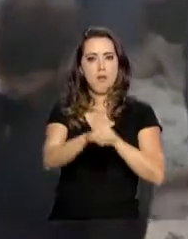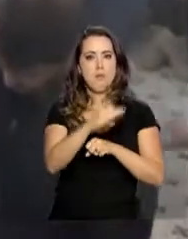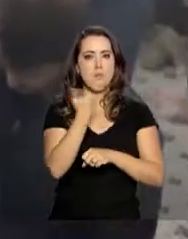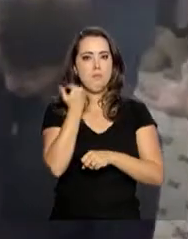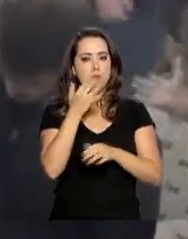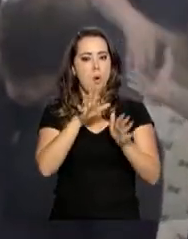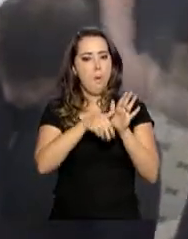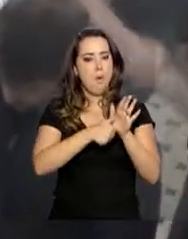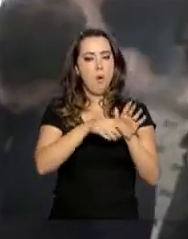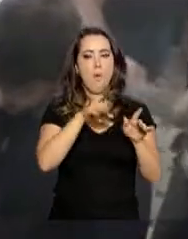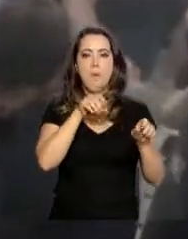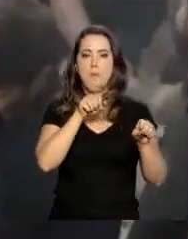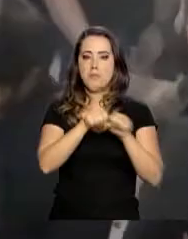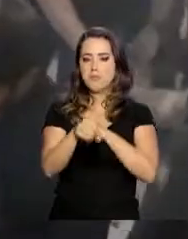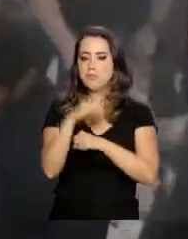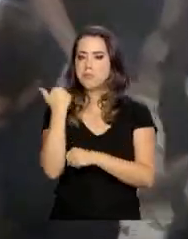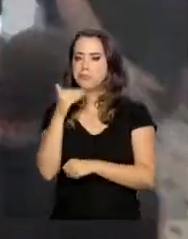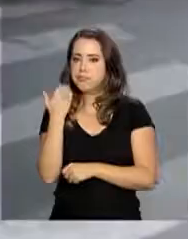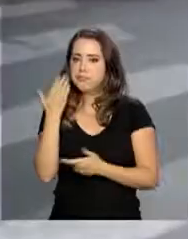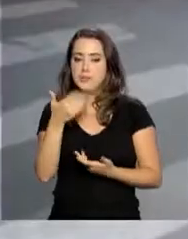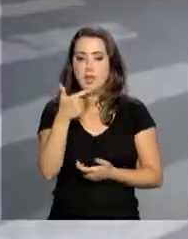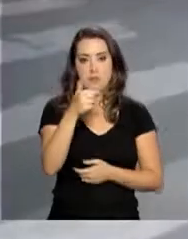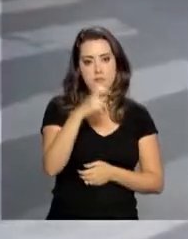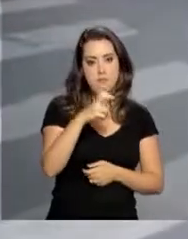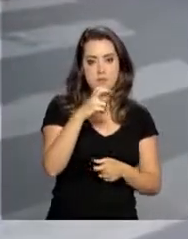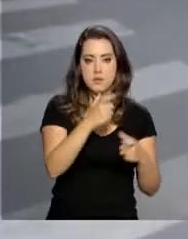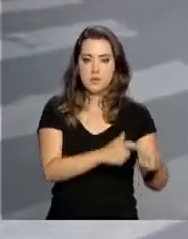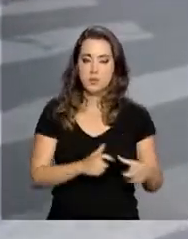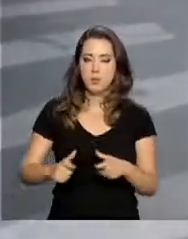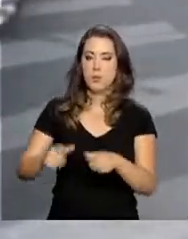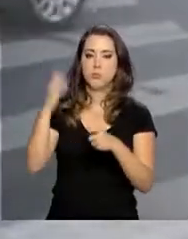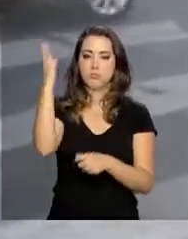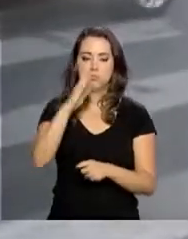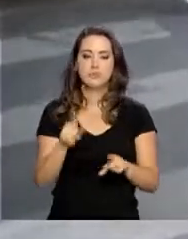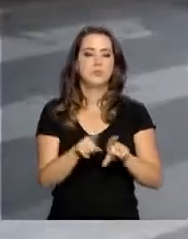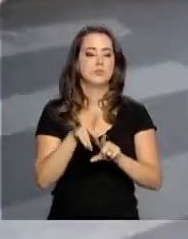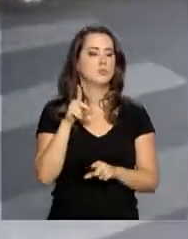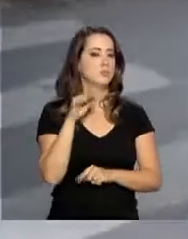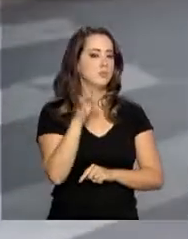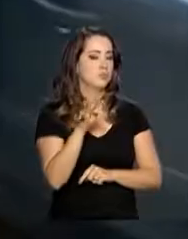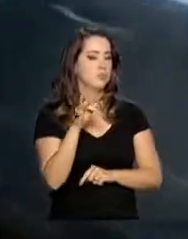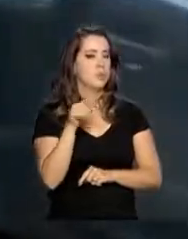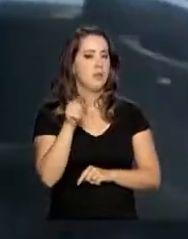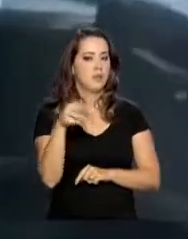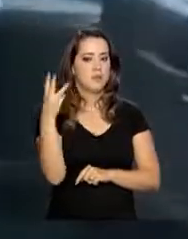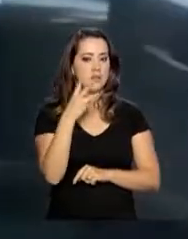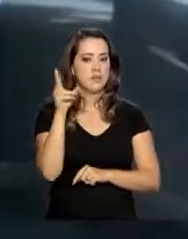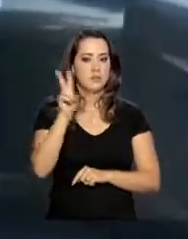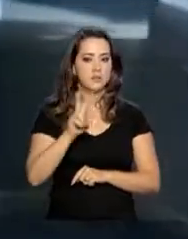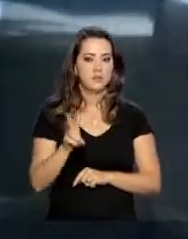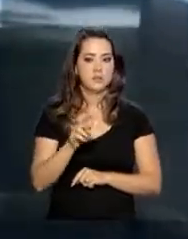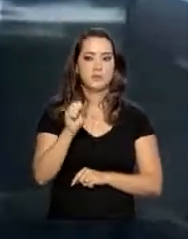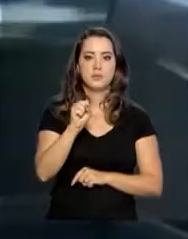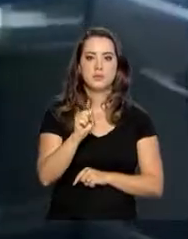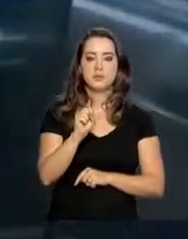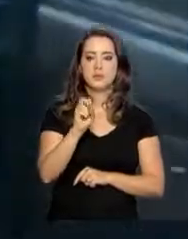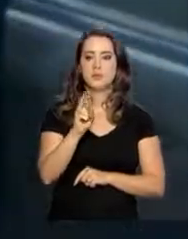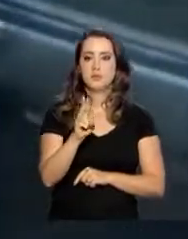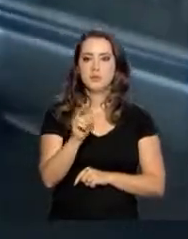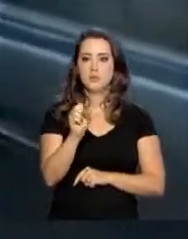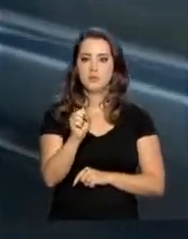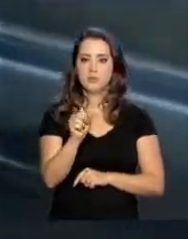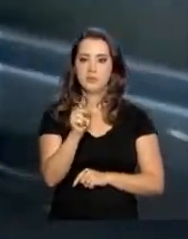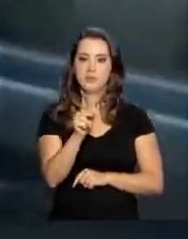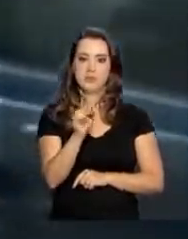ações acontecem em 25 estados e no Distrito Federal. Esta é a terceira operação do SUSP, o Sistema Único